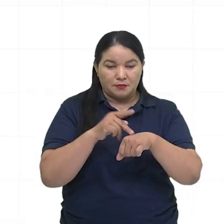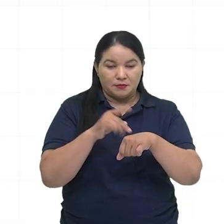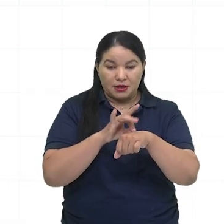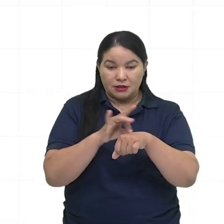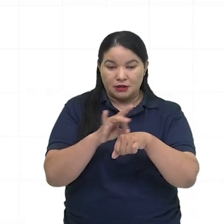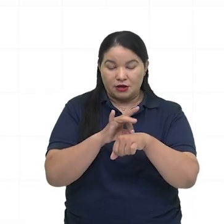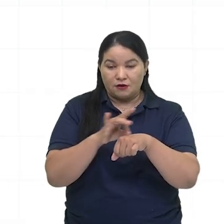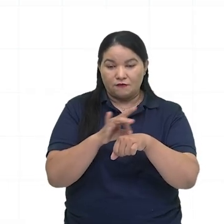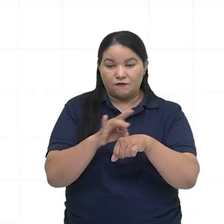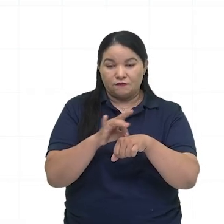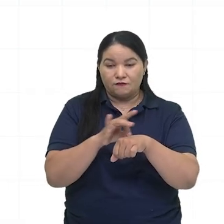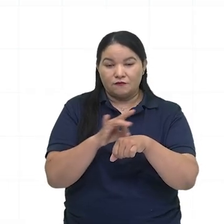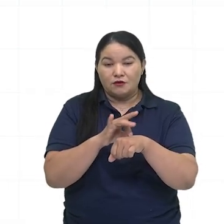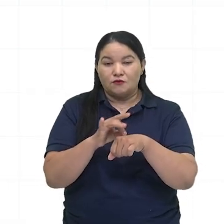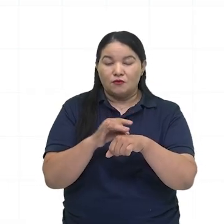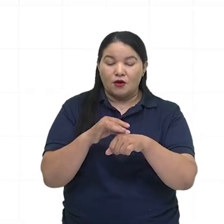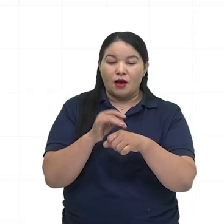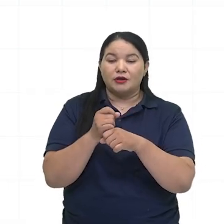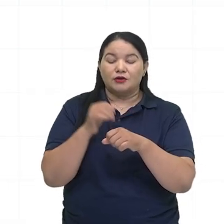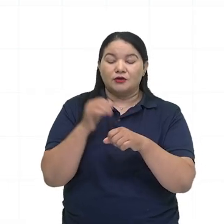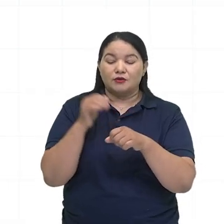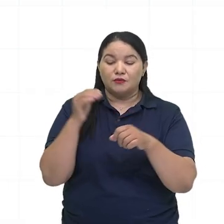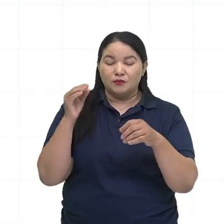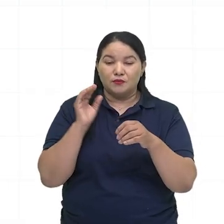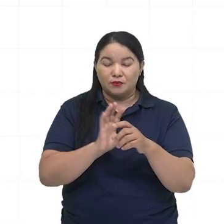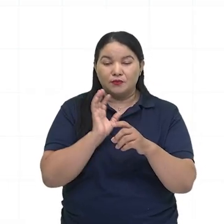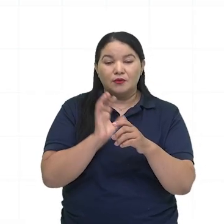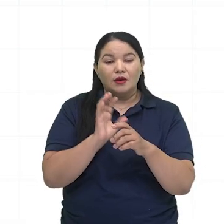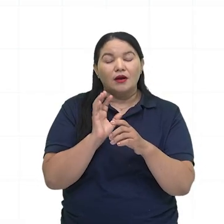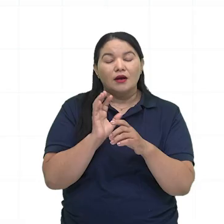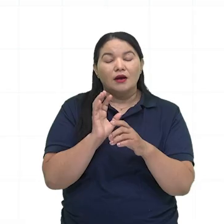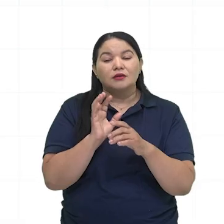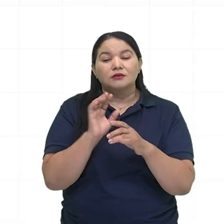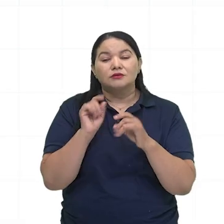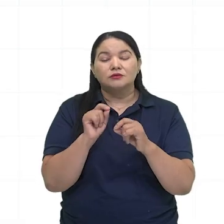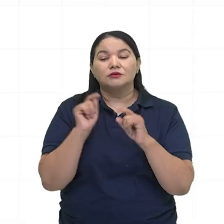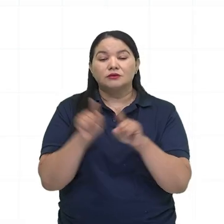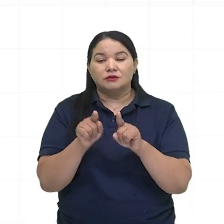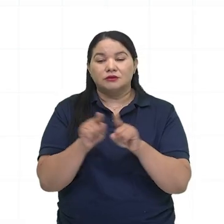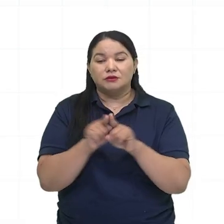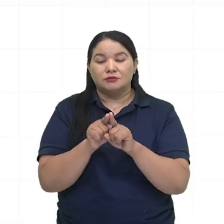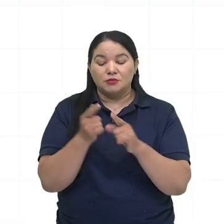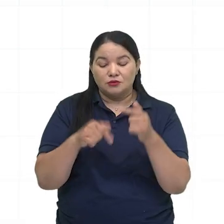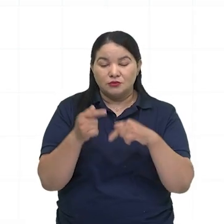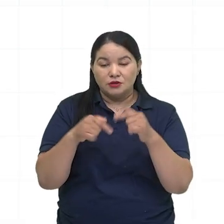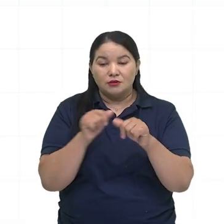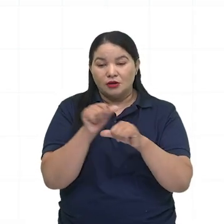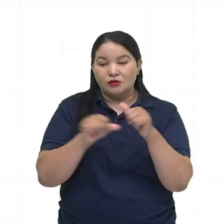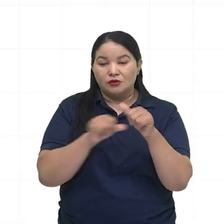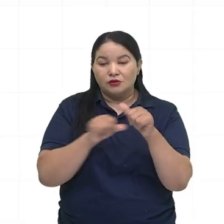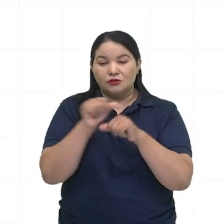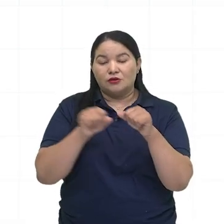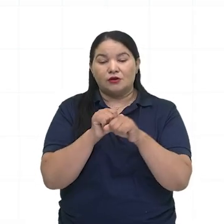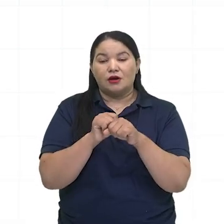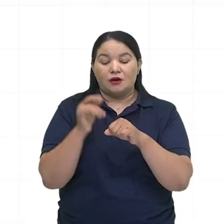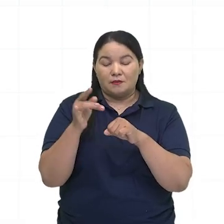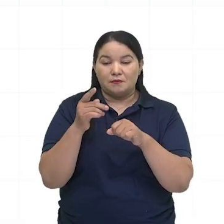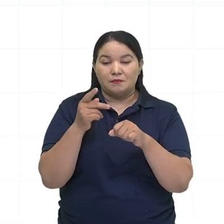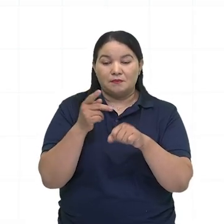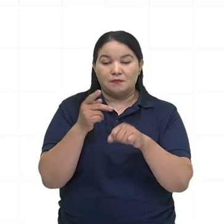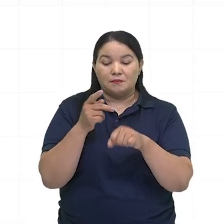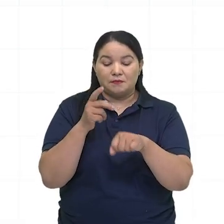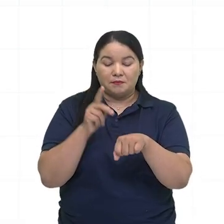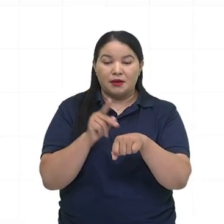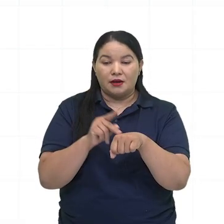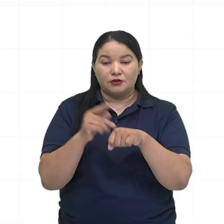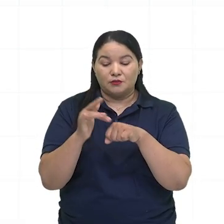né, com ação química, com a ação da pressão, ela se torna um diamante. Então, o arranjo